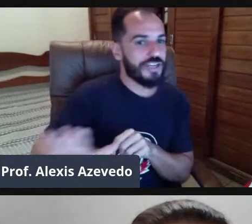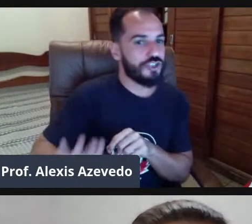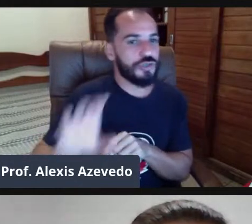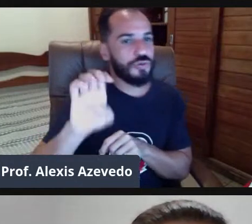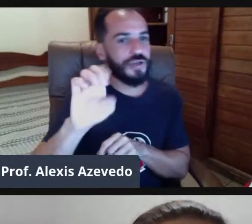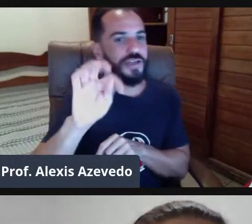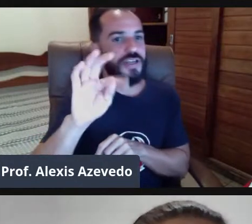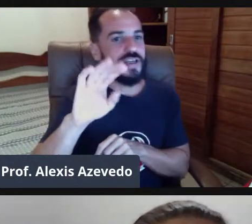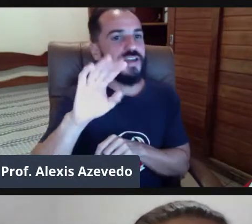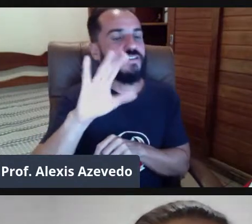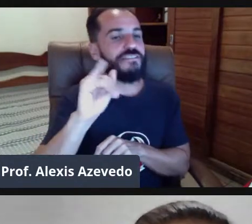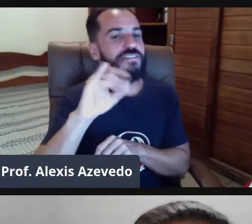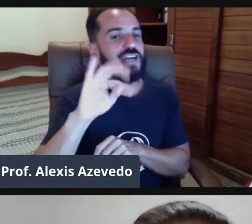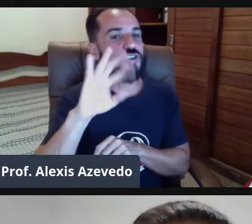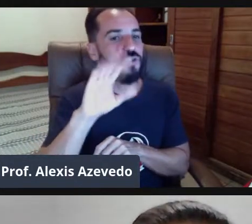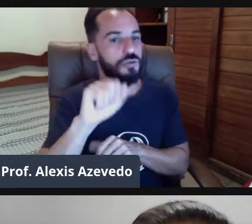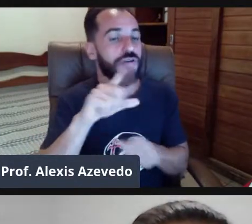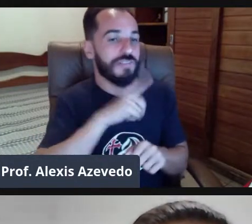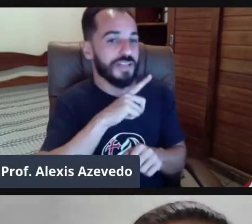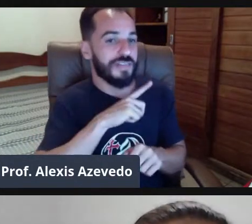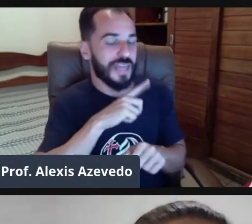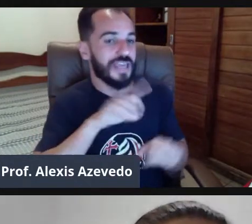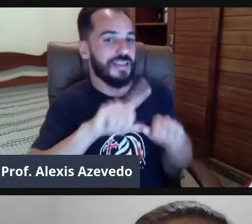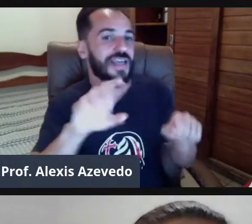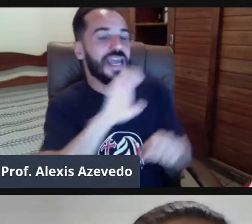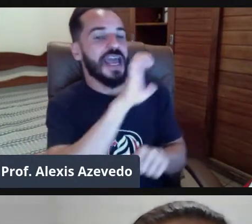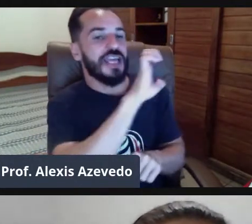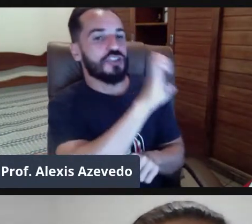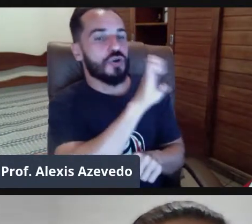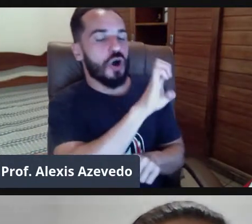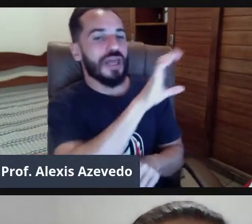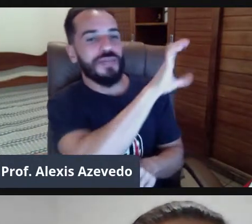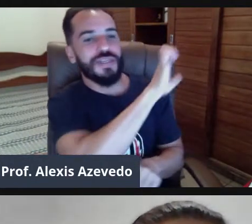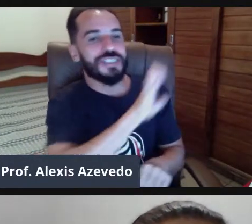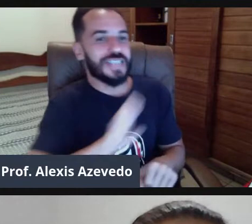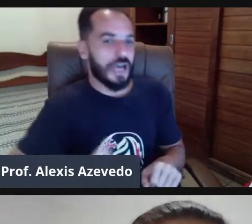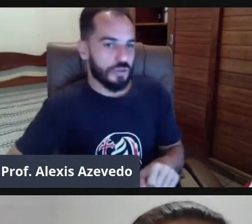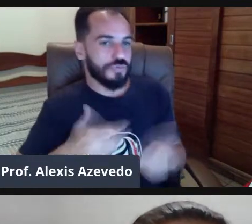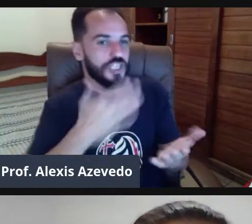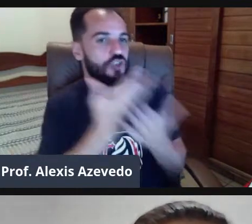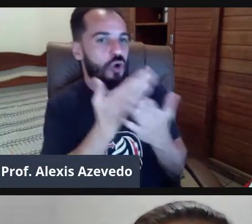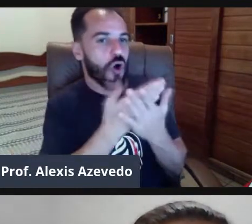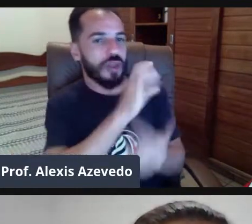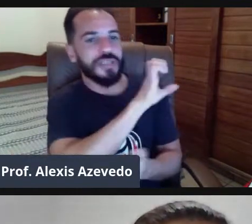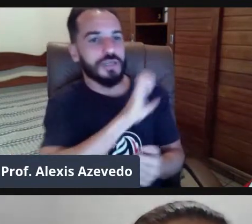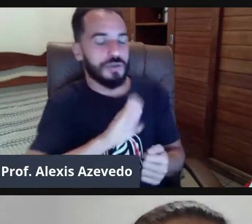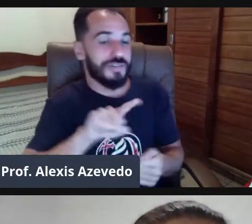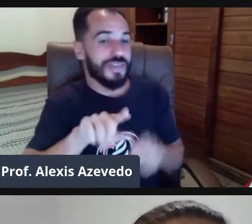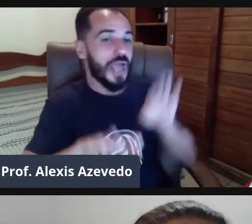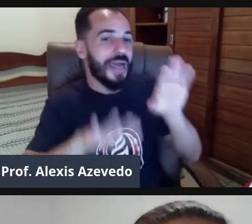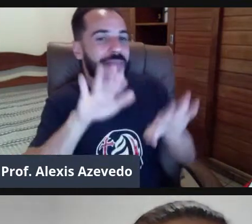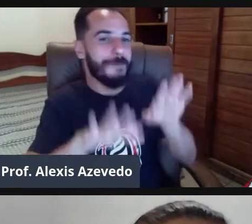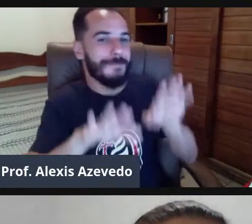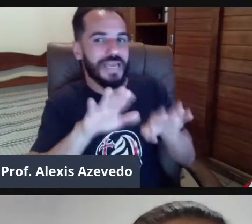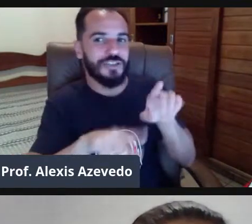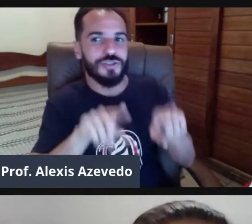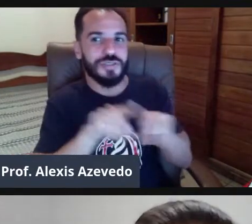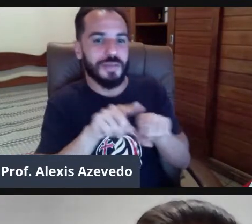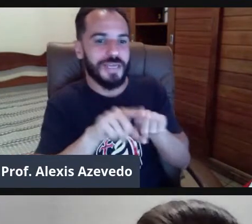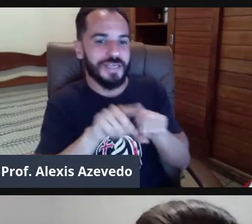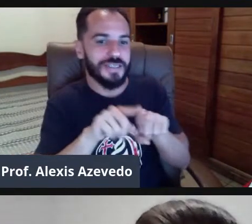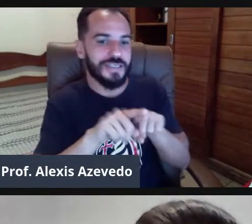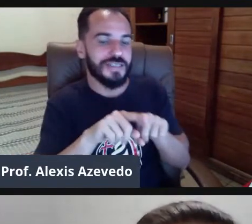esse estágio numa escola estadual, então... Isso depende também da escola